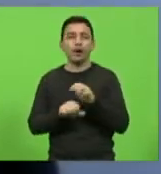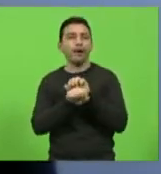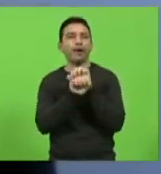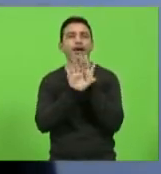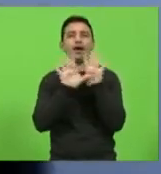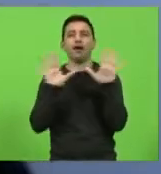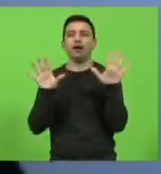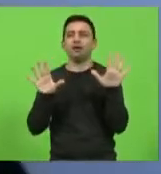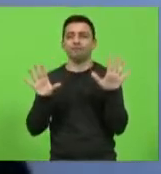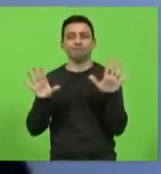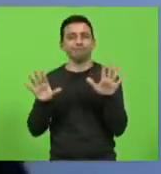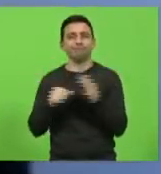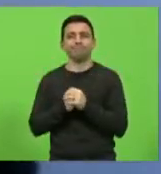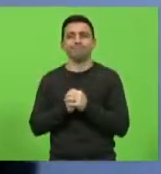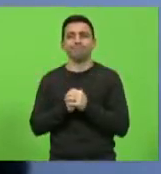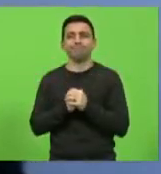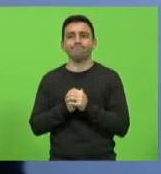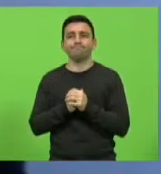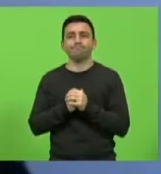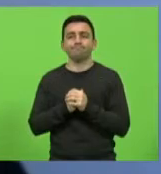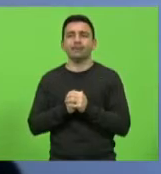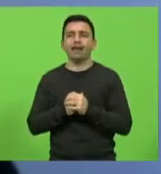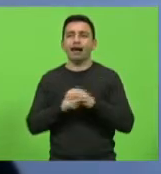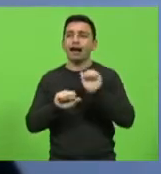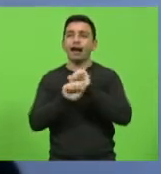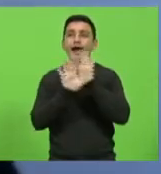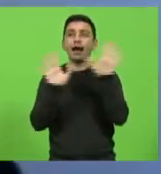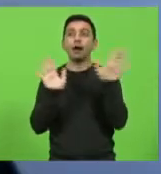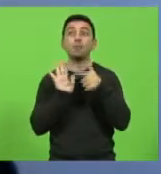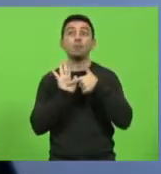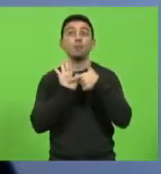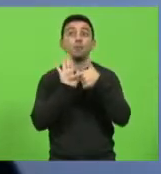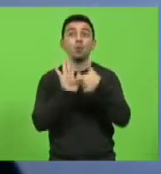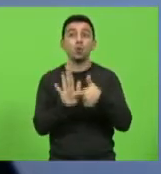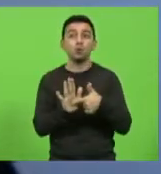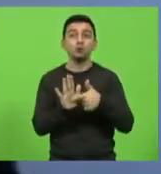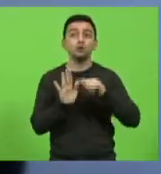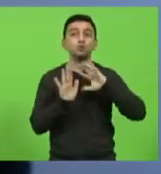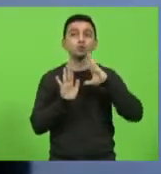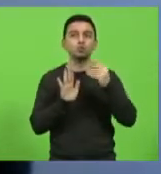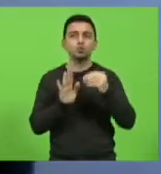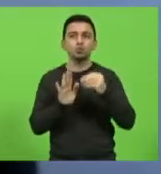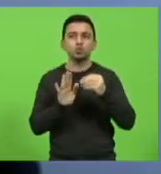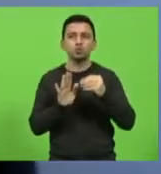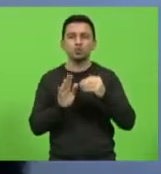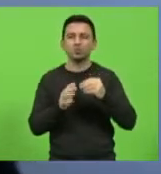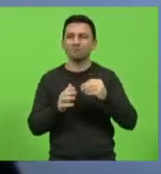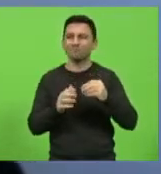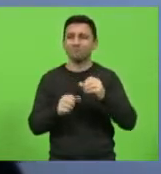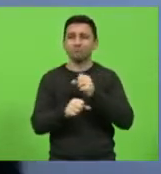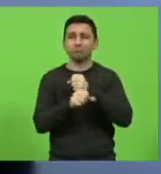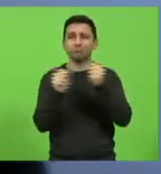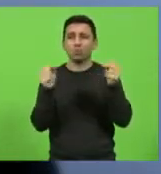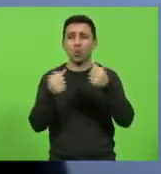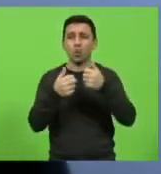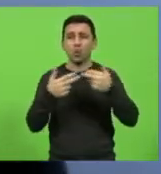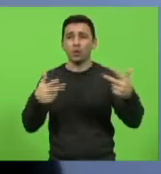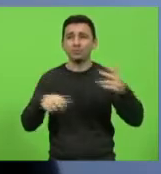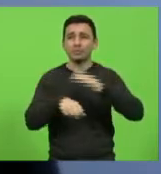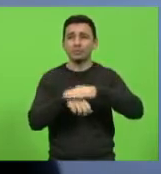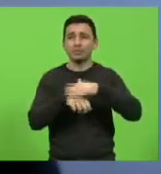transparente. Nesta transparência, onde apareceram todos os desmandos e absurdos feitos